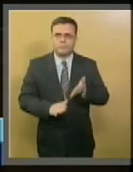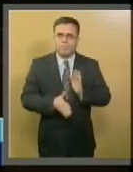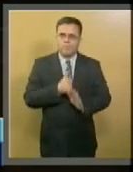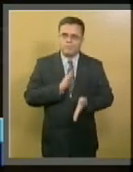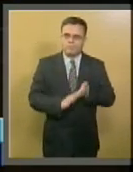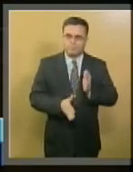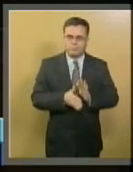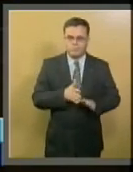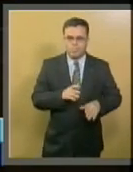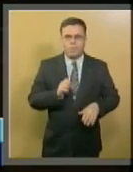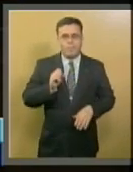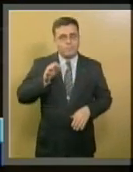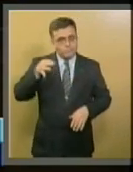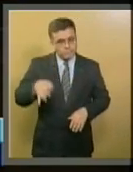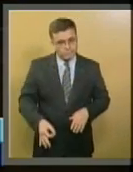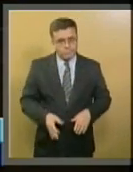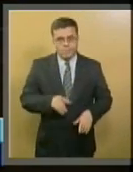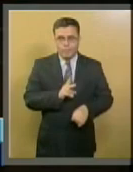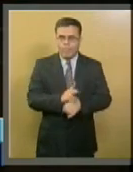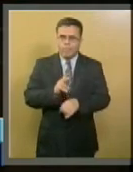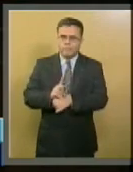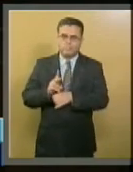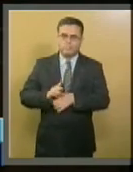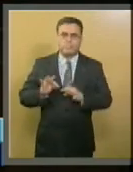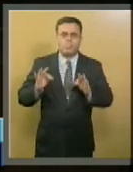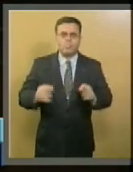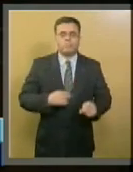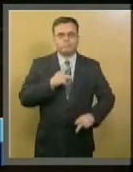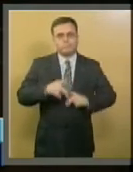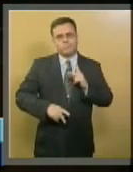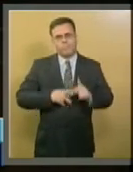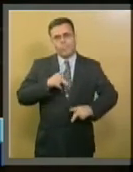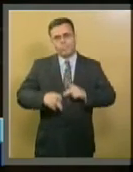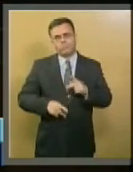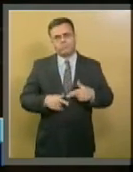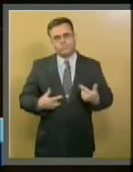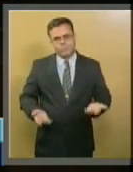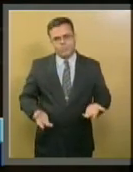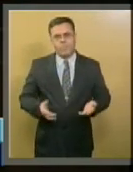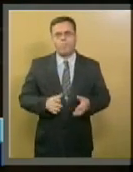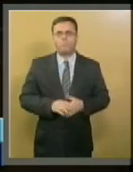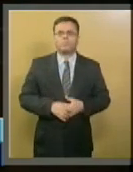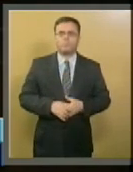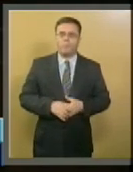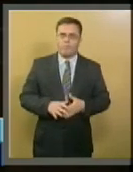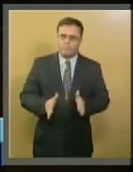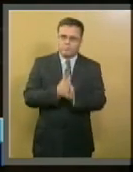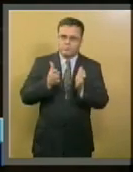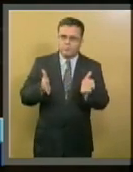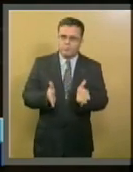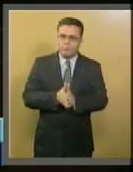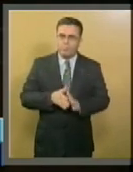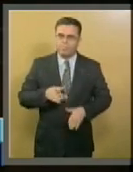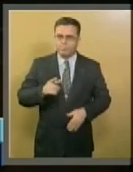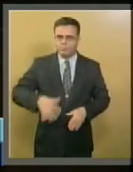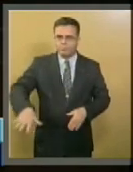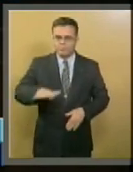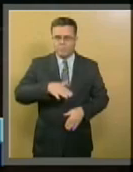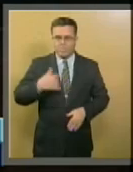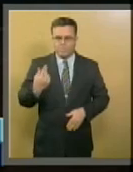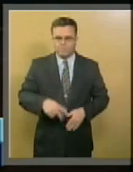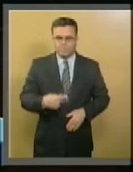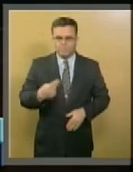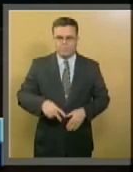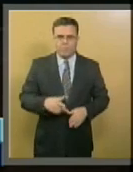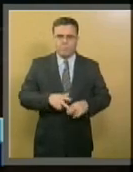particulares e sim para dar o atendimento da população, para a população de baixa renda mesmo, que é o nosso público-alvo, né?